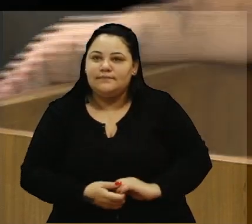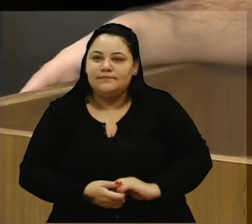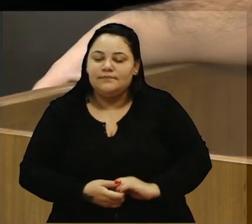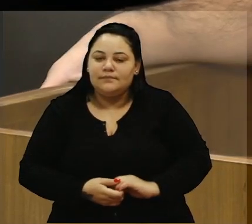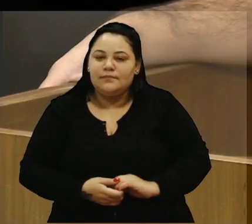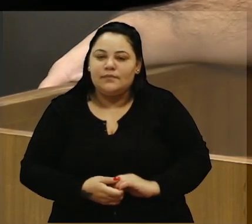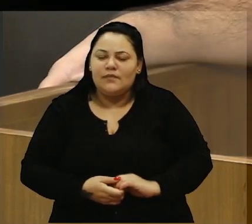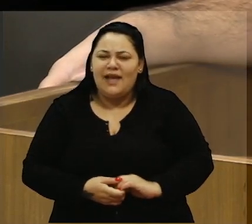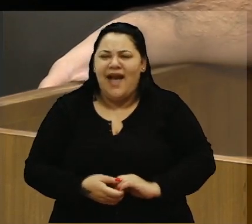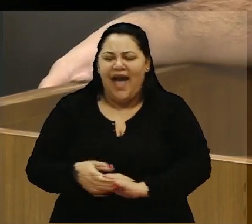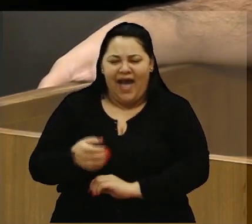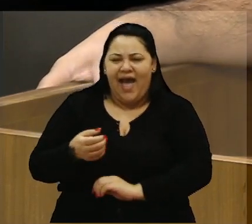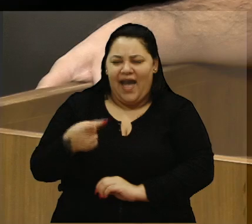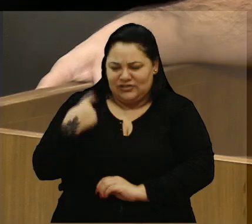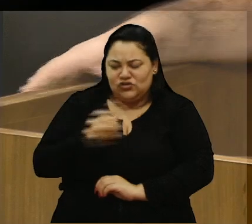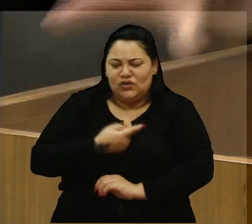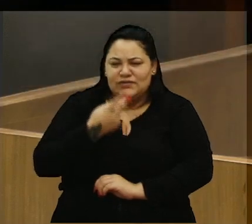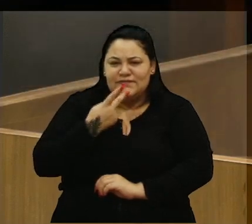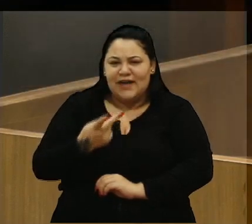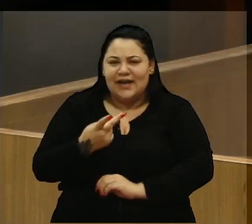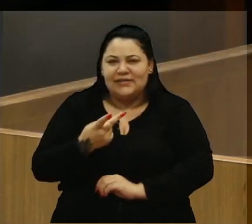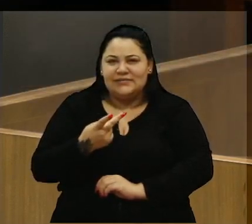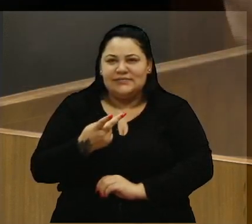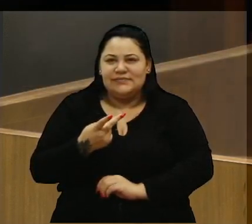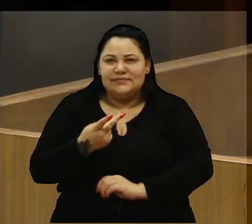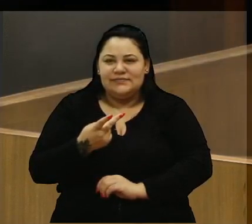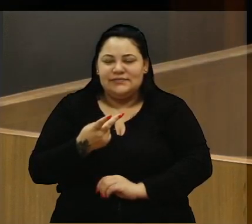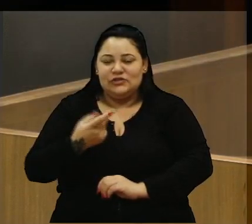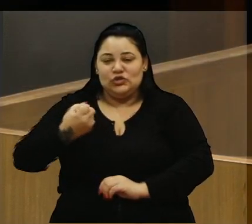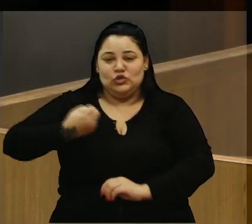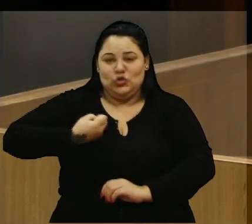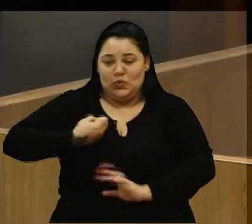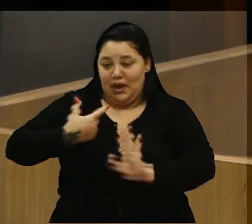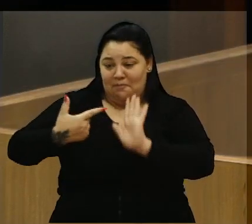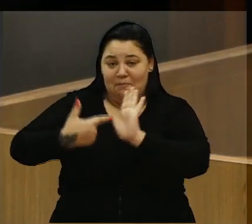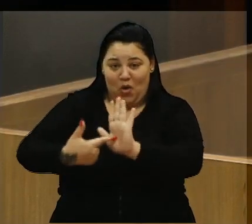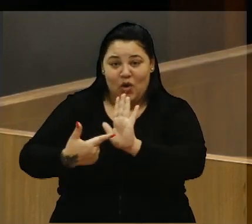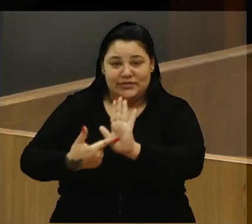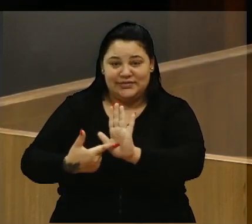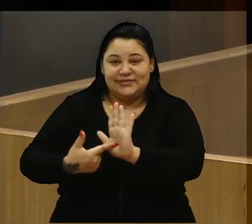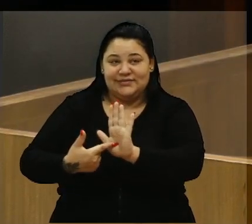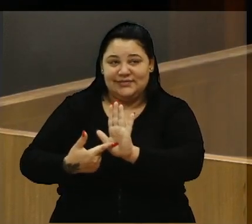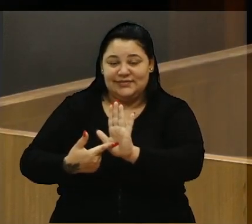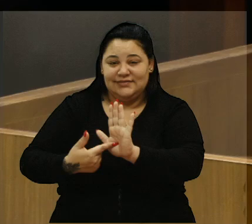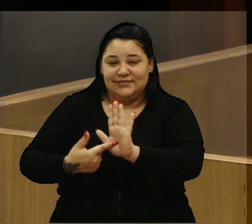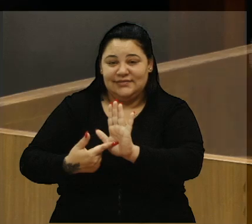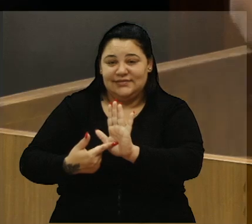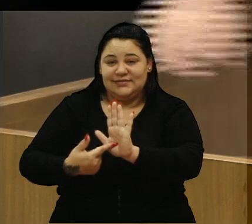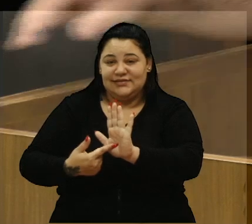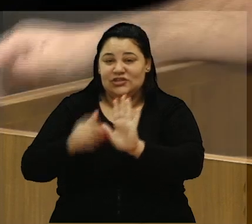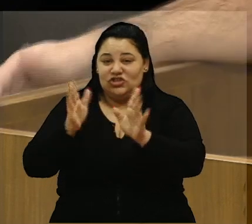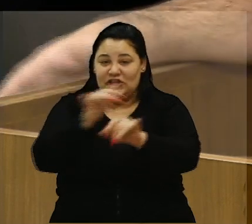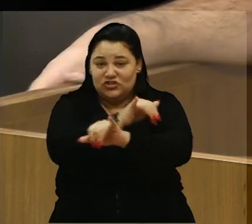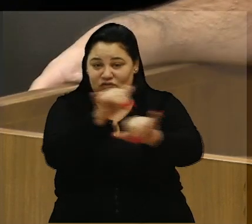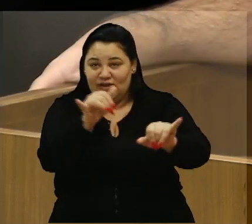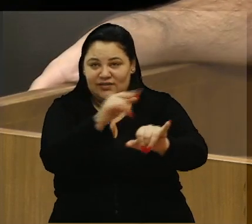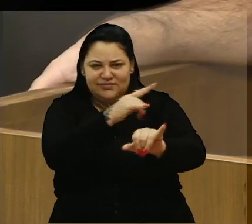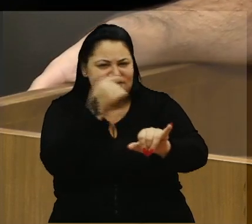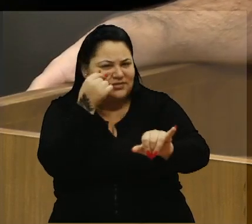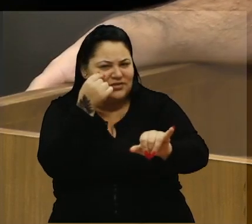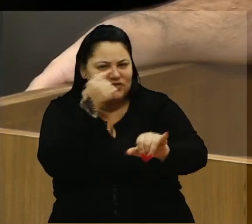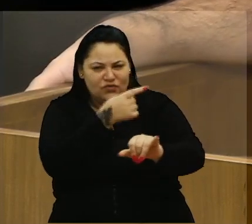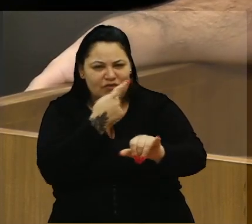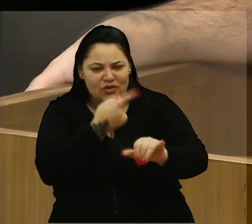Aí quando a gente fala destes números, desse montante, e foi divulgado, vereador Felício, o senhor falou aqui